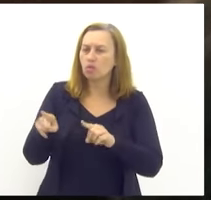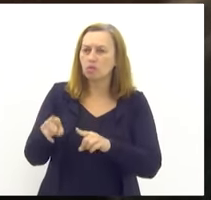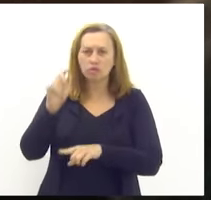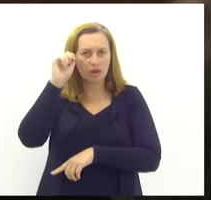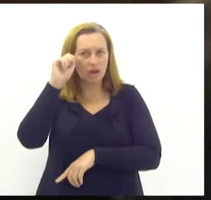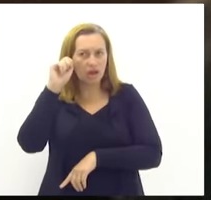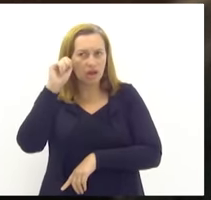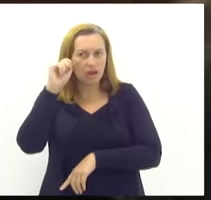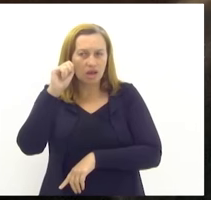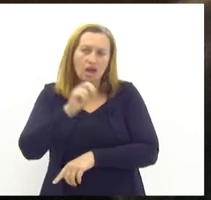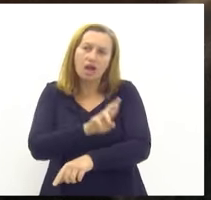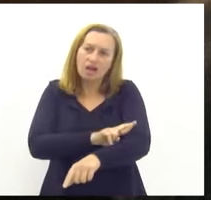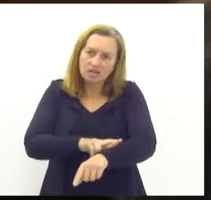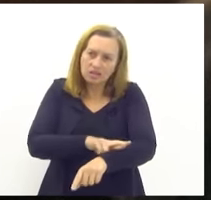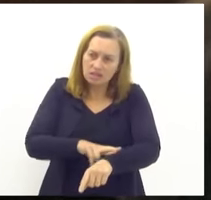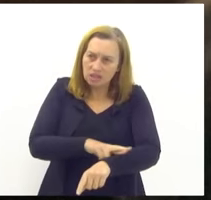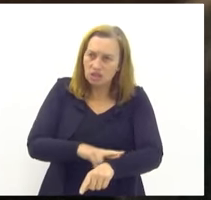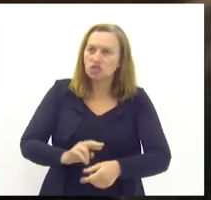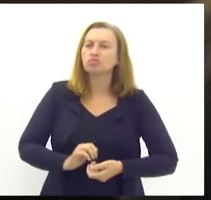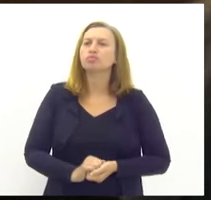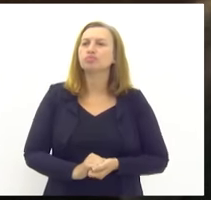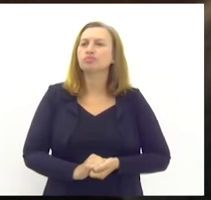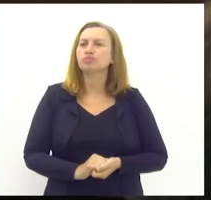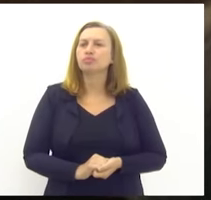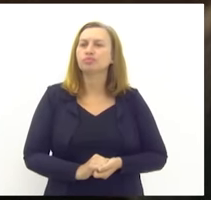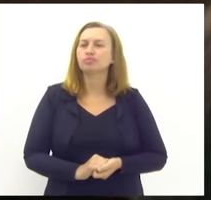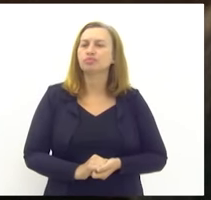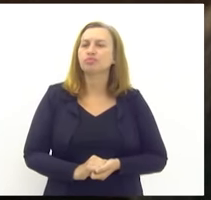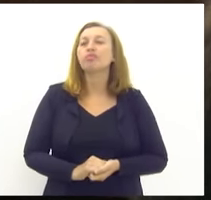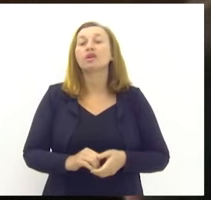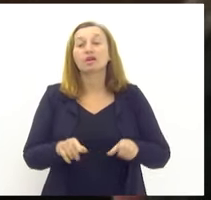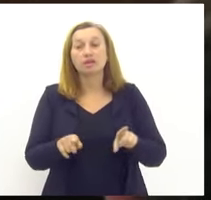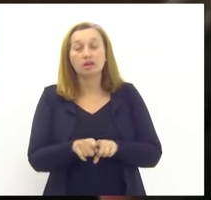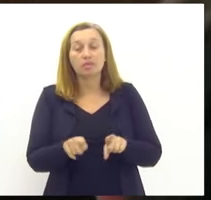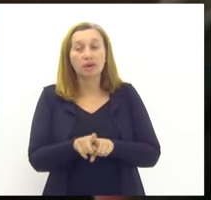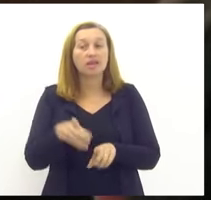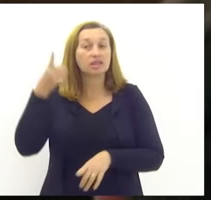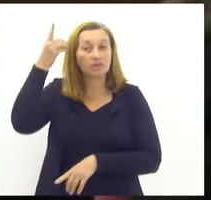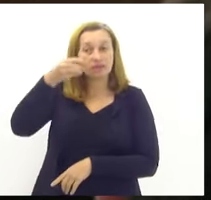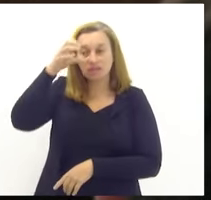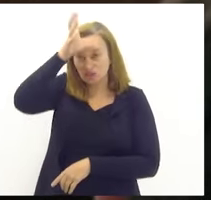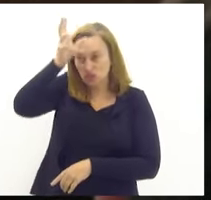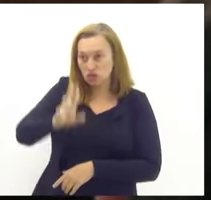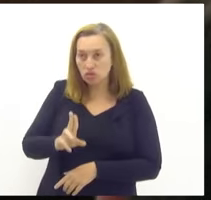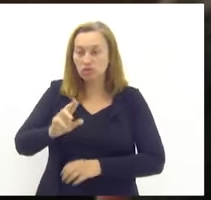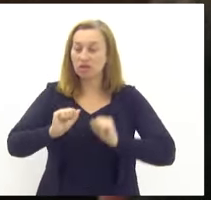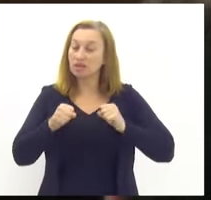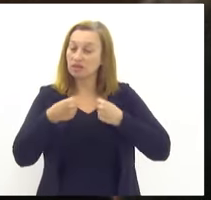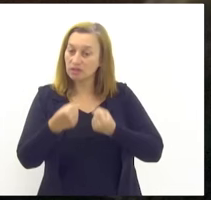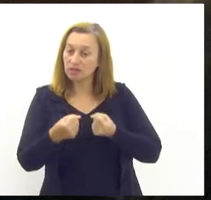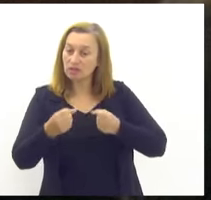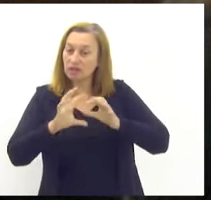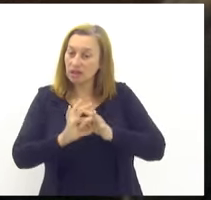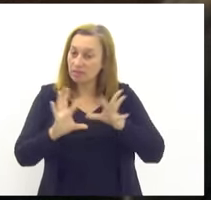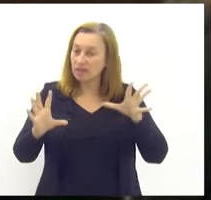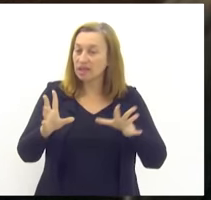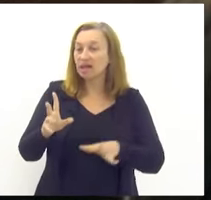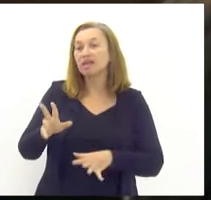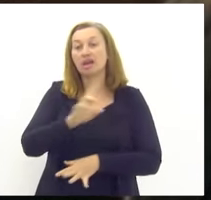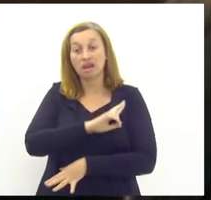intolerância deputada tia Ju vossa excelência que é também uma defensora da liberdade